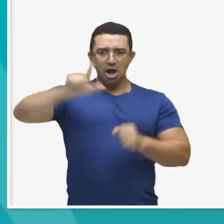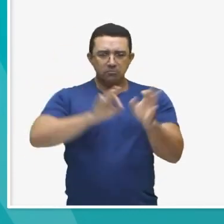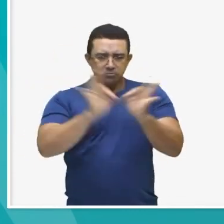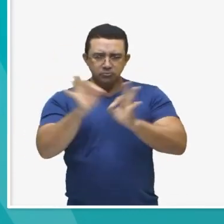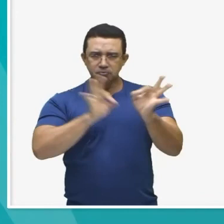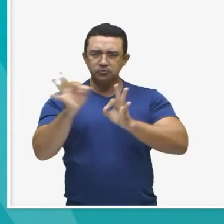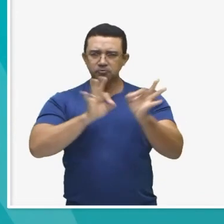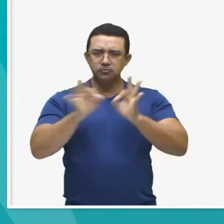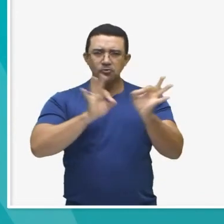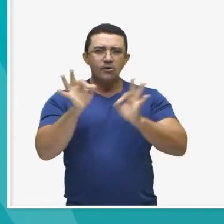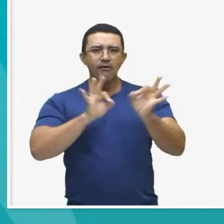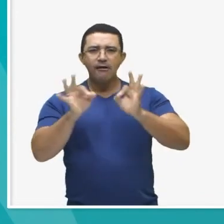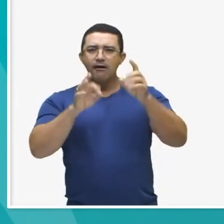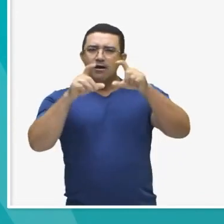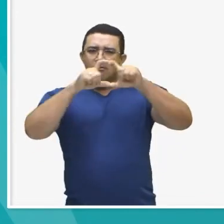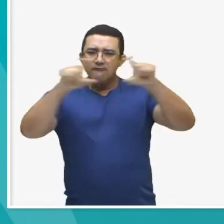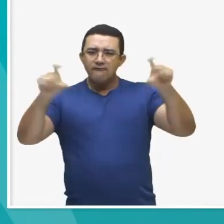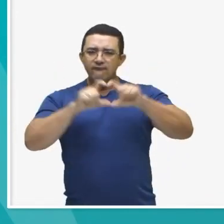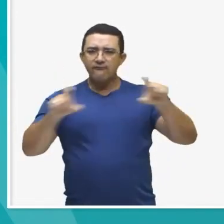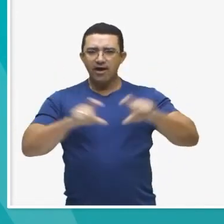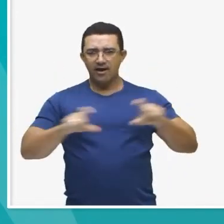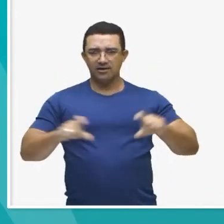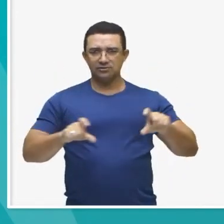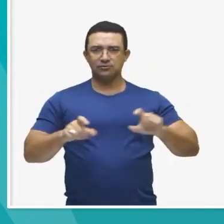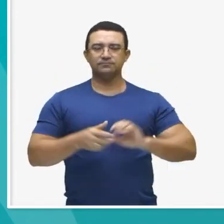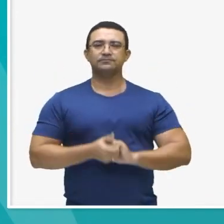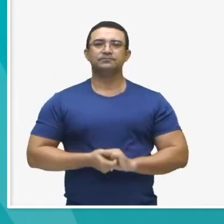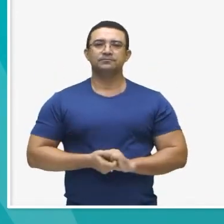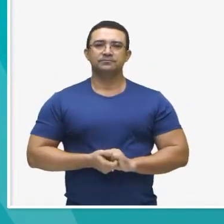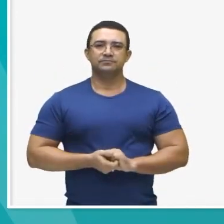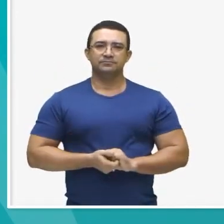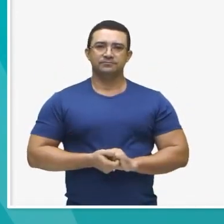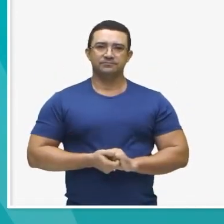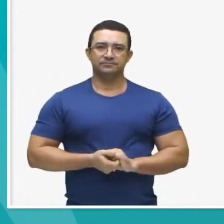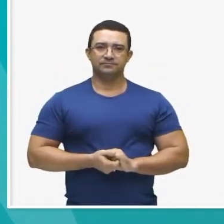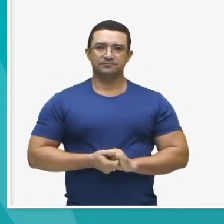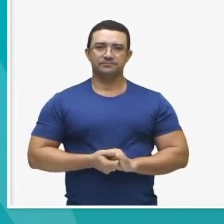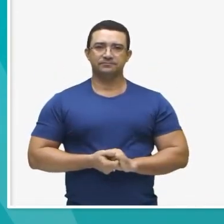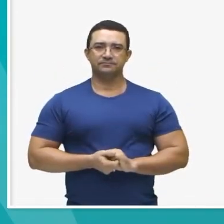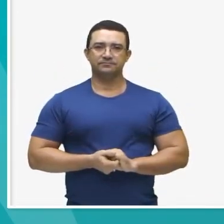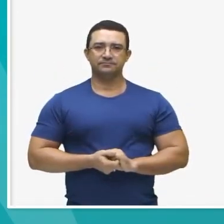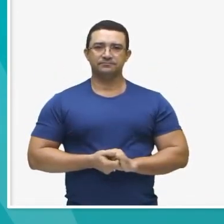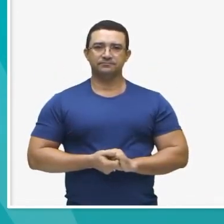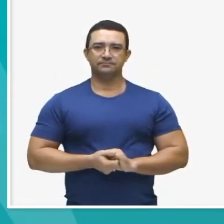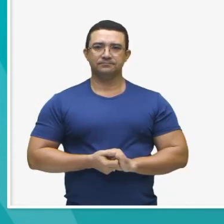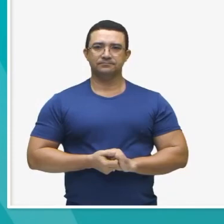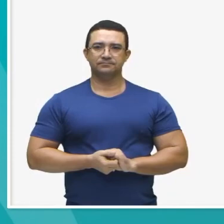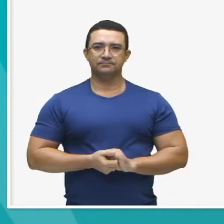versos que são aí em redondilha, ou seja, 7 sílabas poéticas.